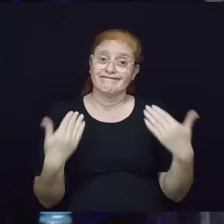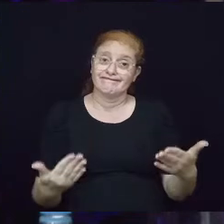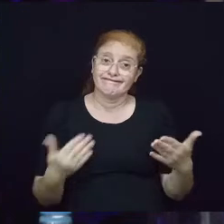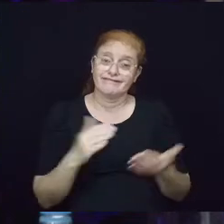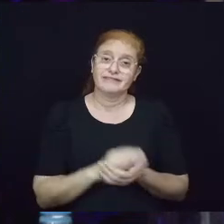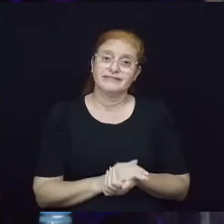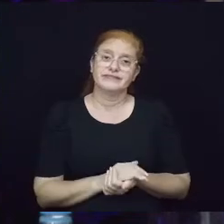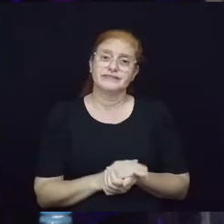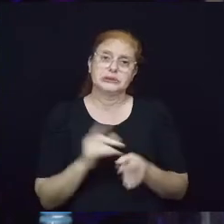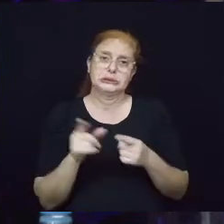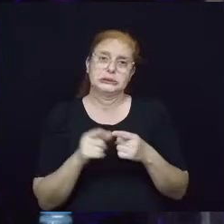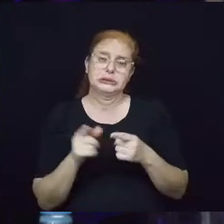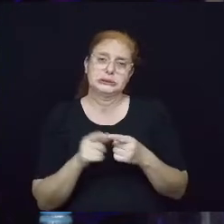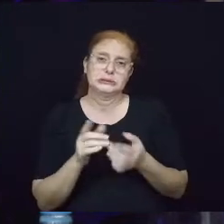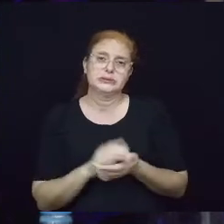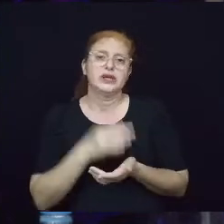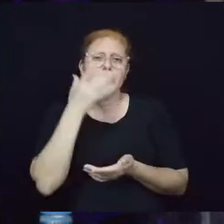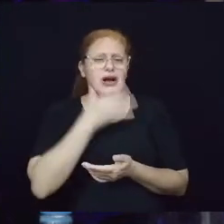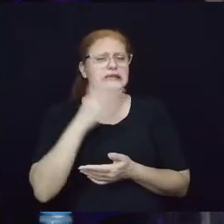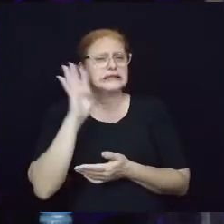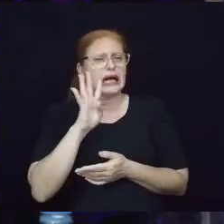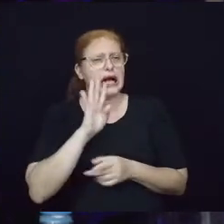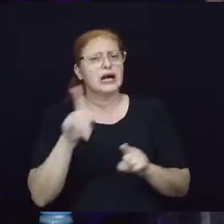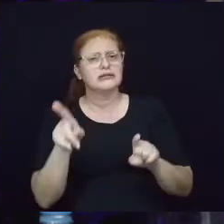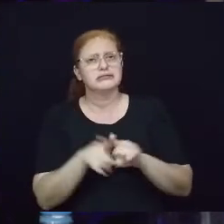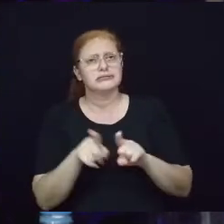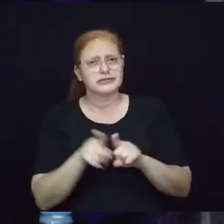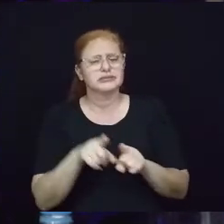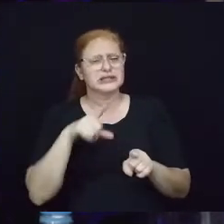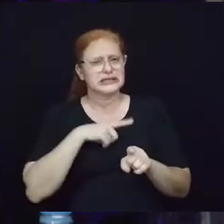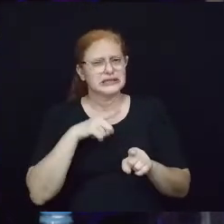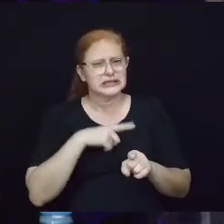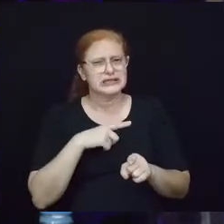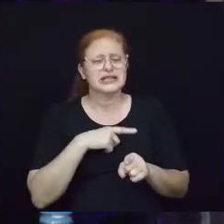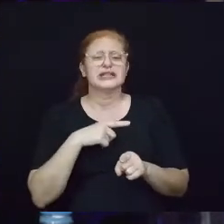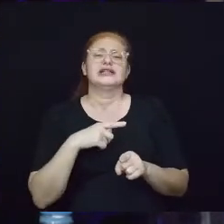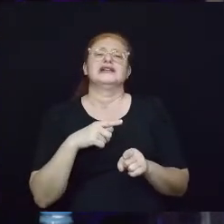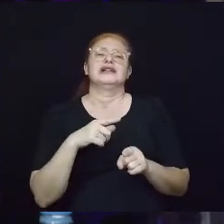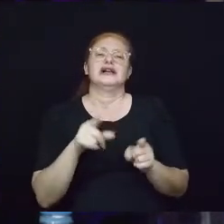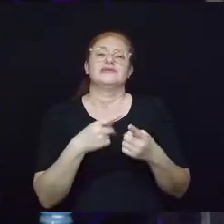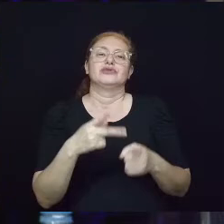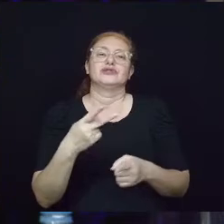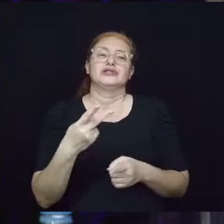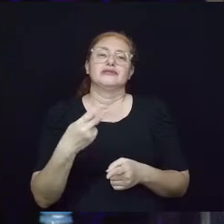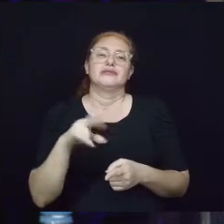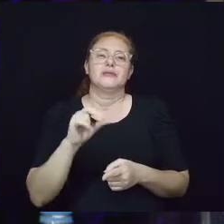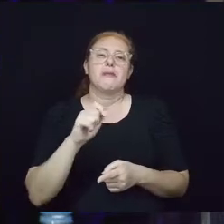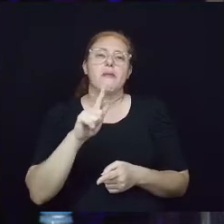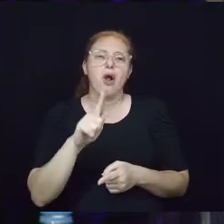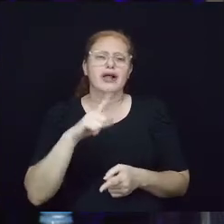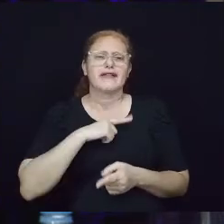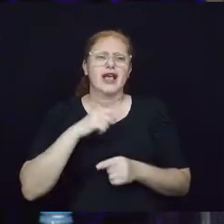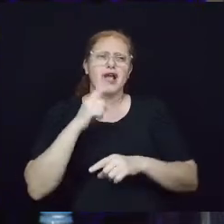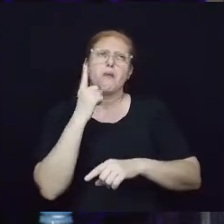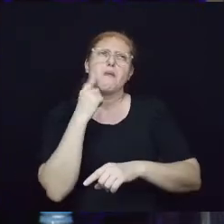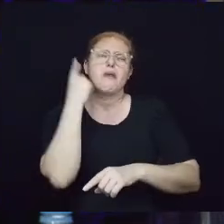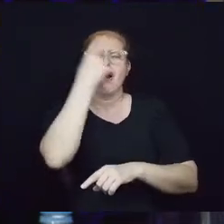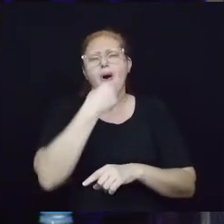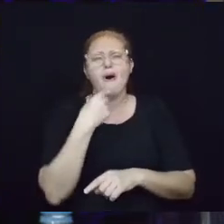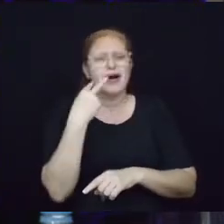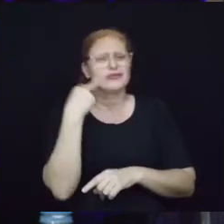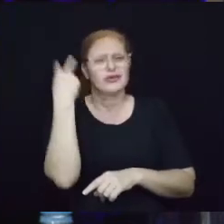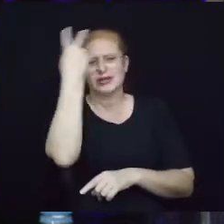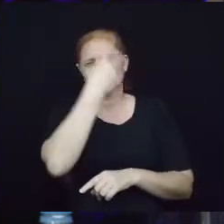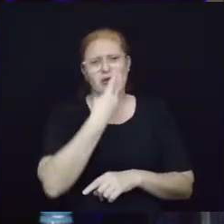Então, eu acho bacana também os sets de música eletrônica, de prog house, elas têm tipo 2 horas, 1 hora. Então, também